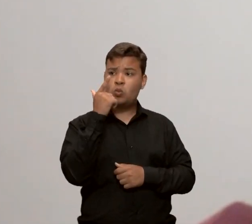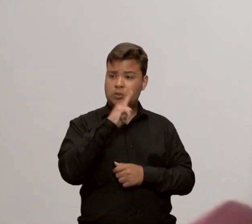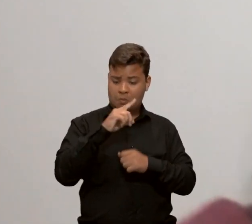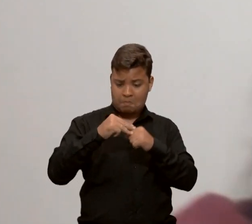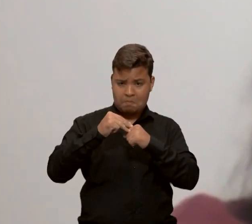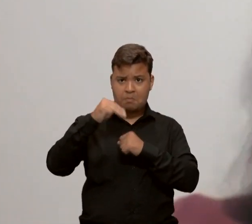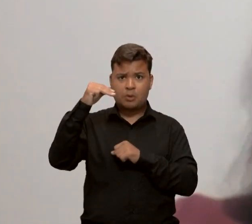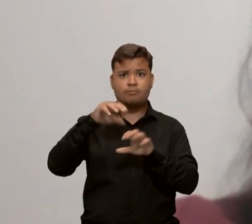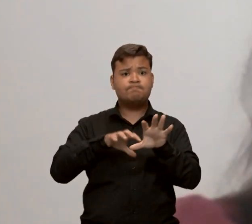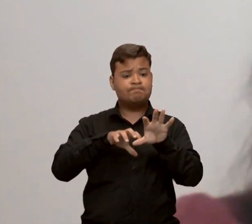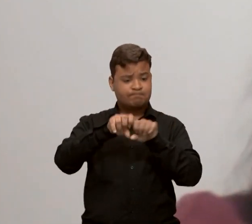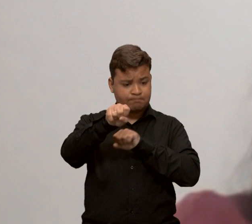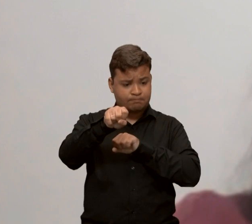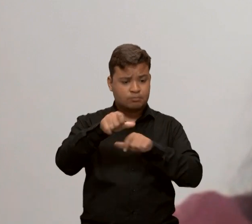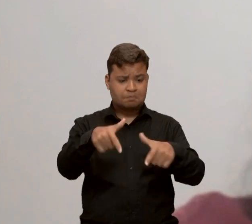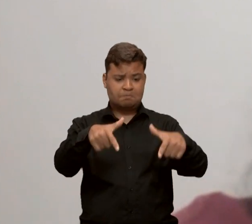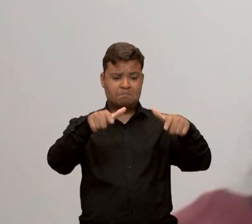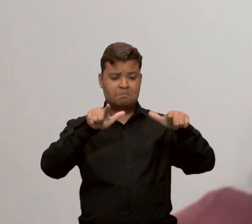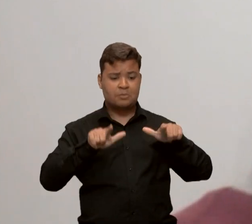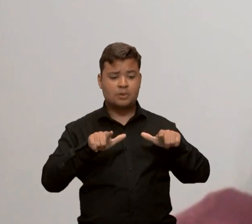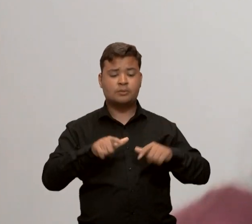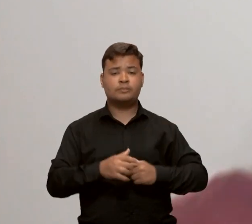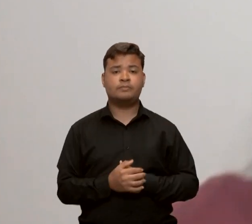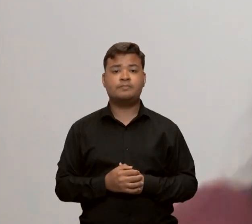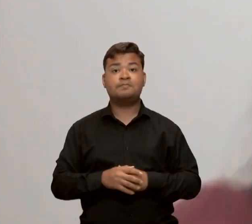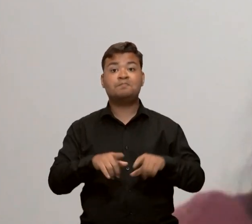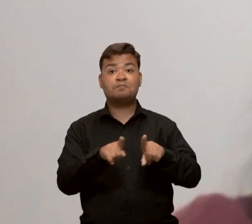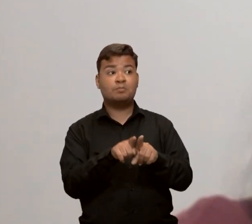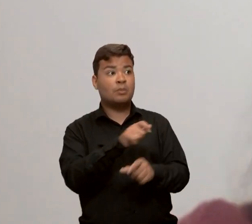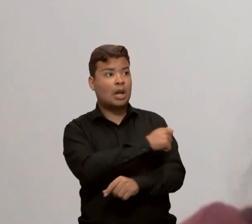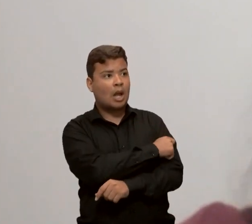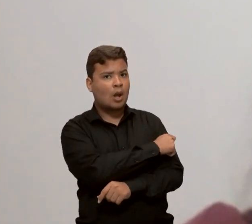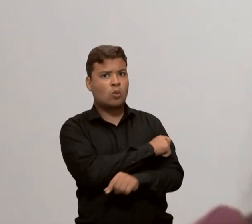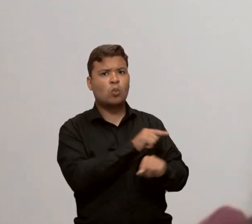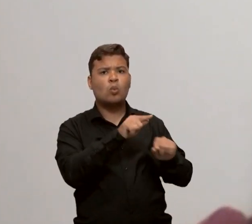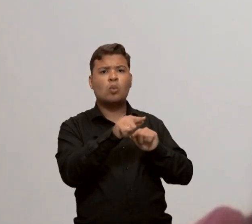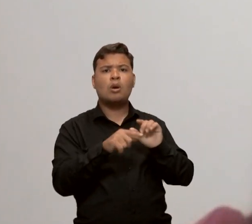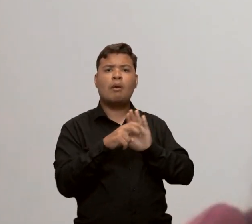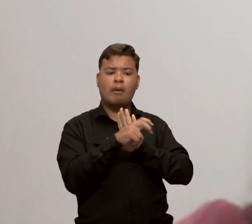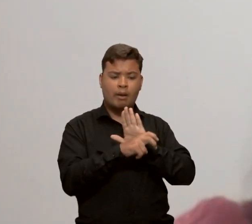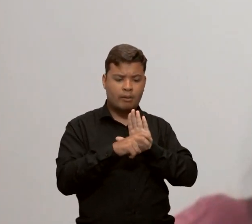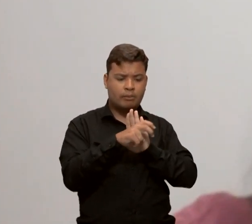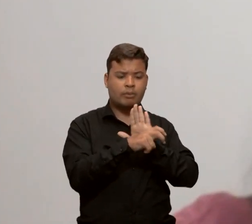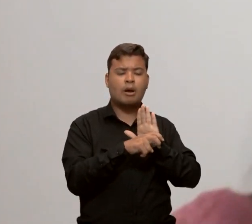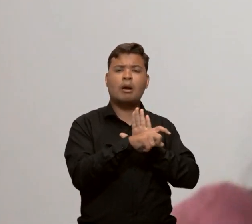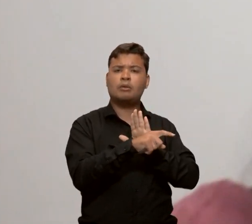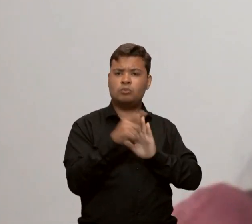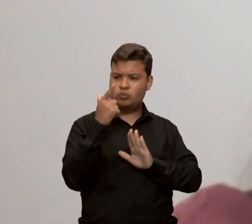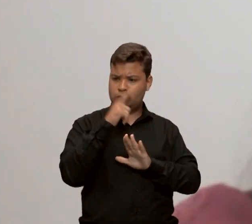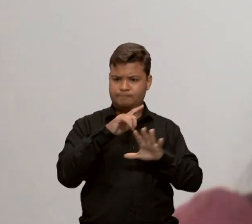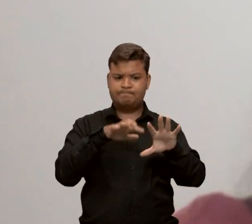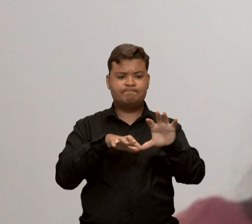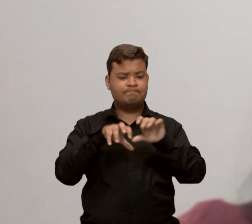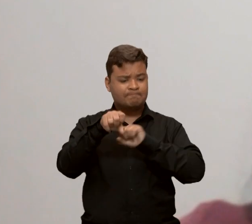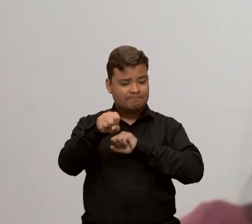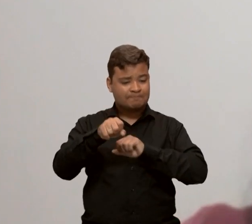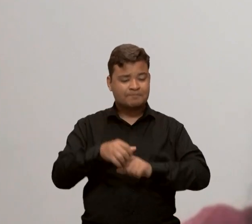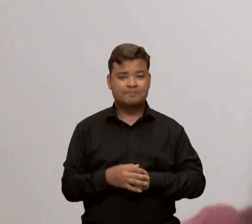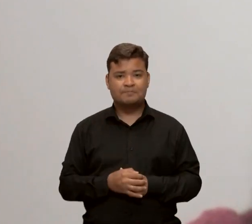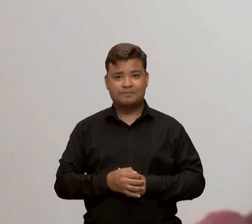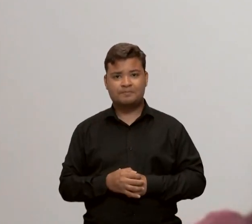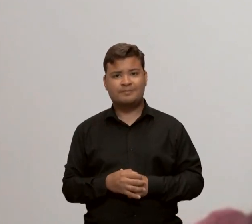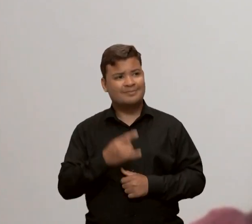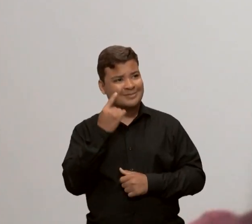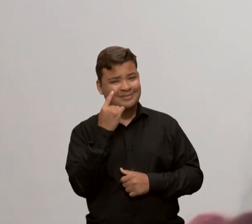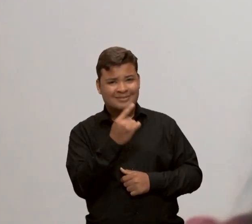né? Tivemos também alunos cadeirantes, né, concluindo o curso. Então, enfim, à medida que